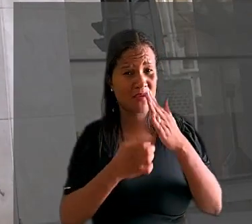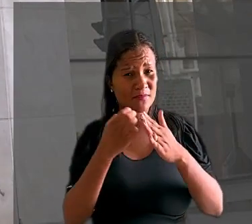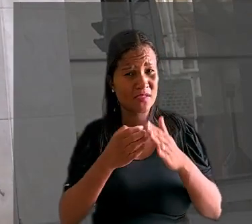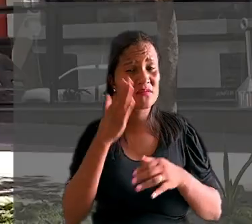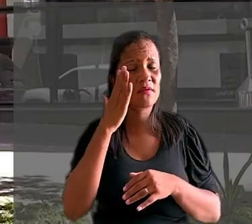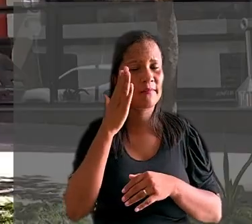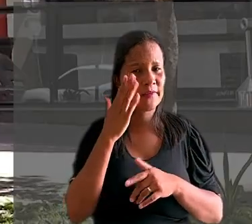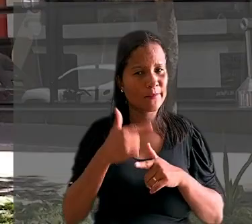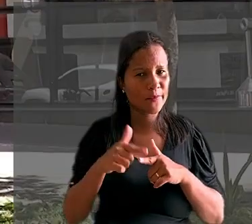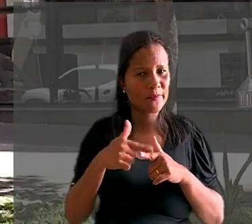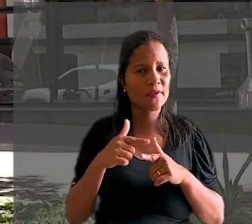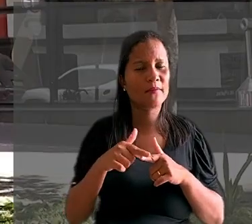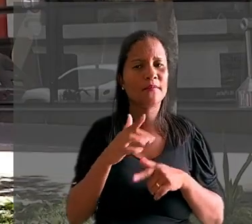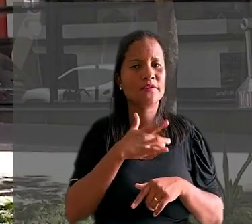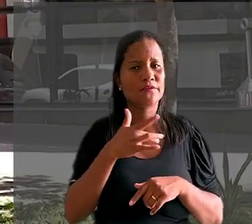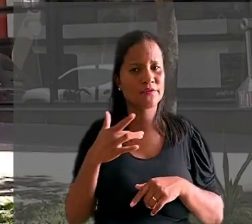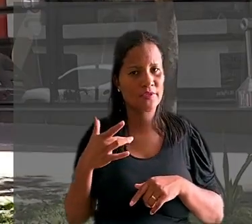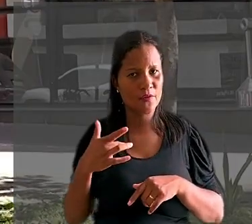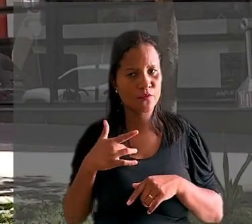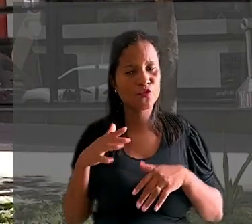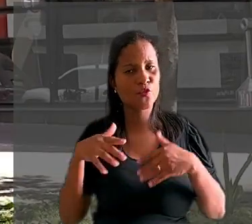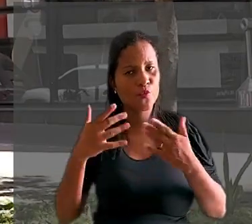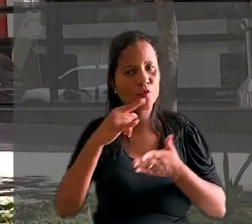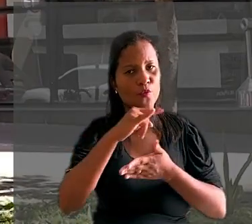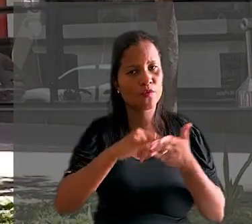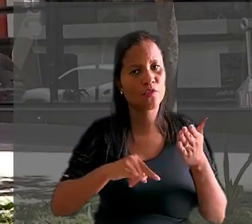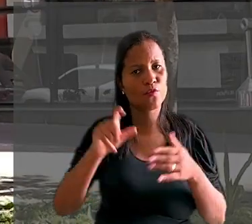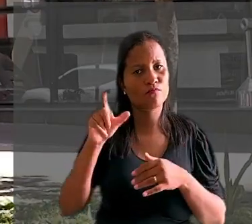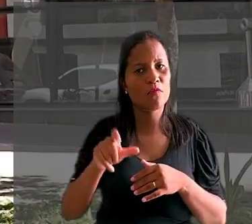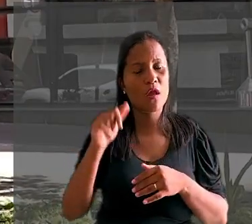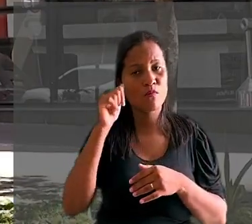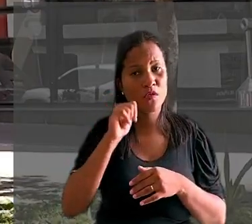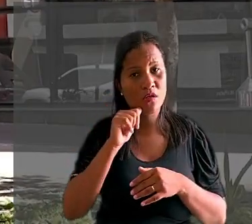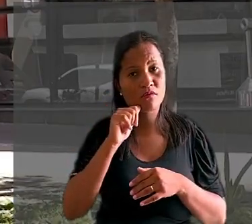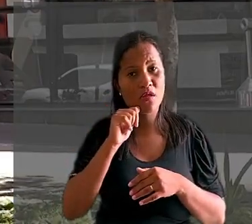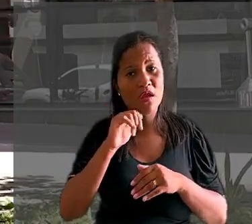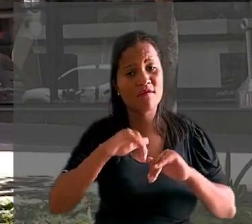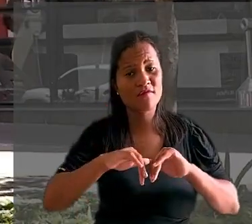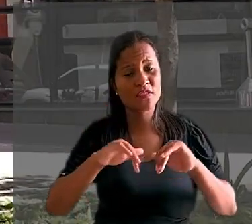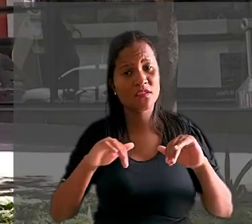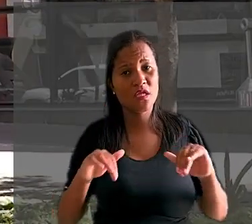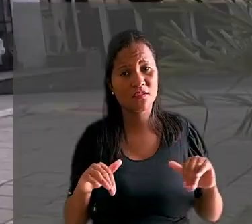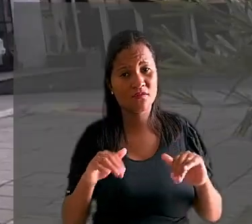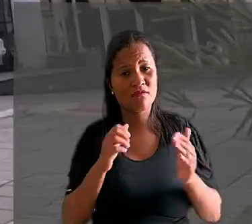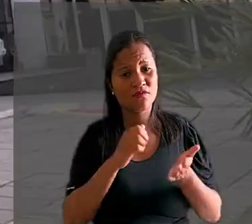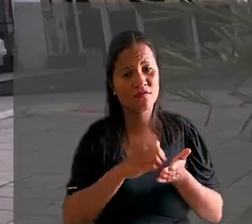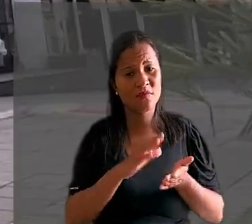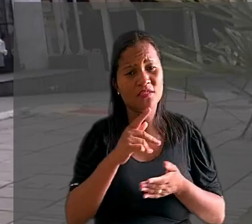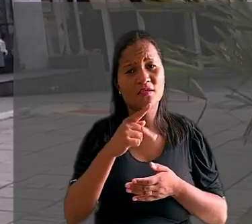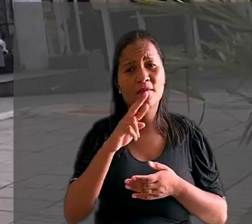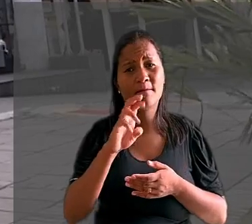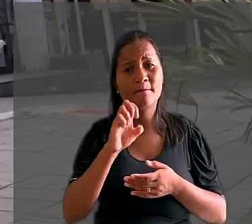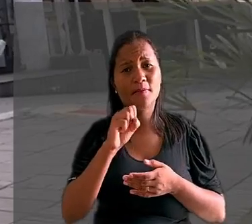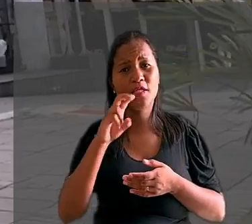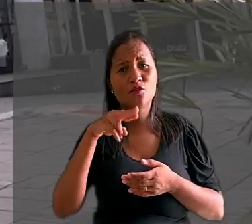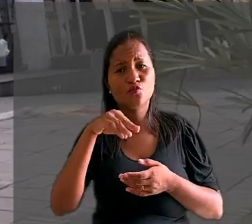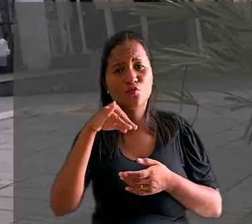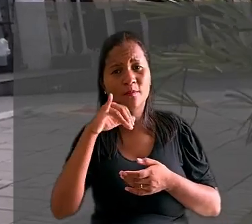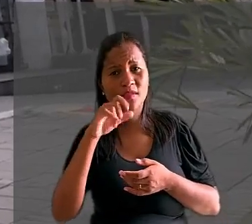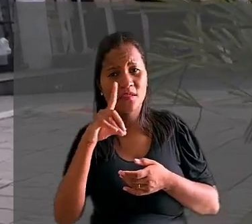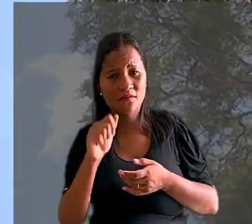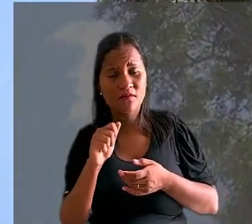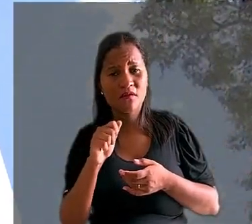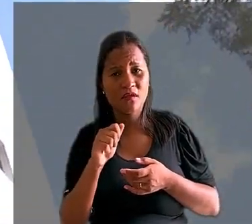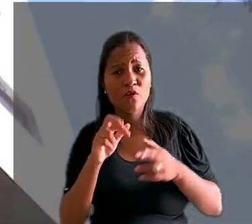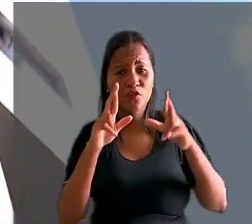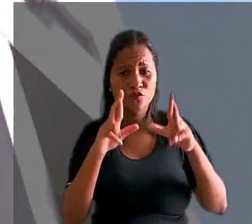mil. Para o TRT, a empresa sabia do problema de saúde desde a contratação, o que afastaria a dispensa